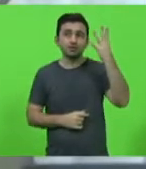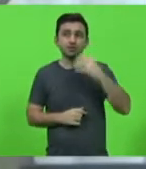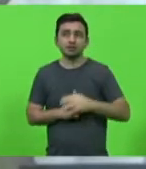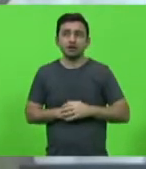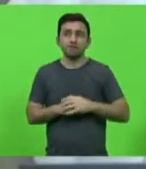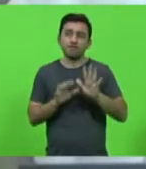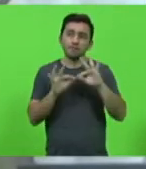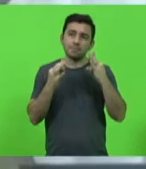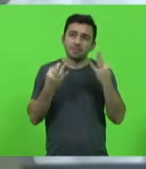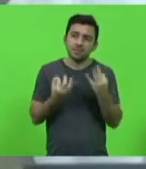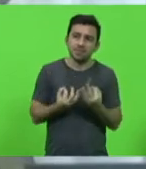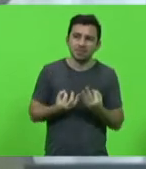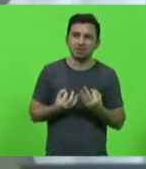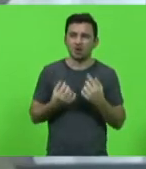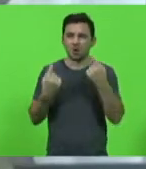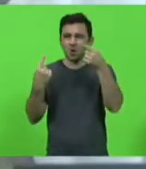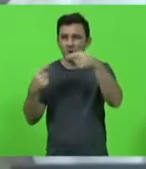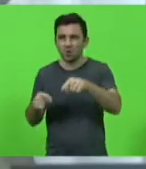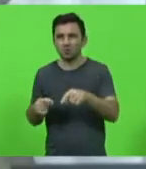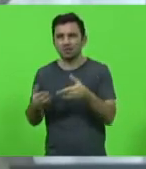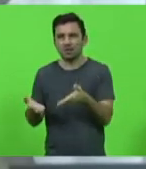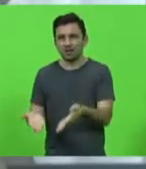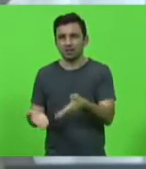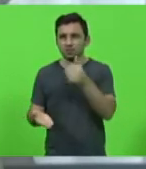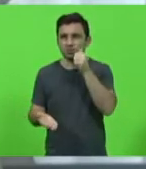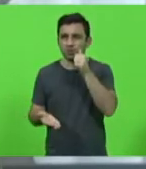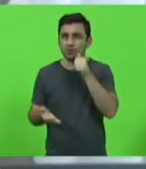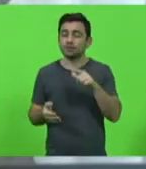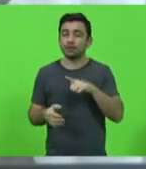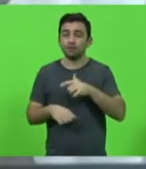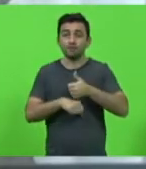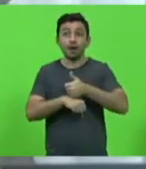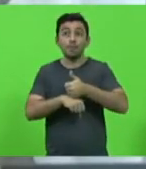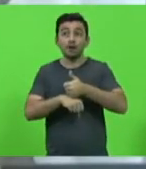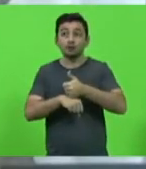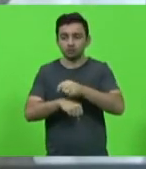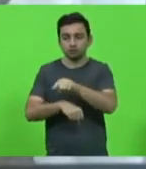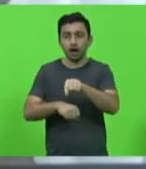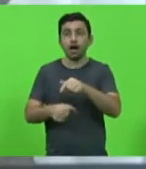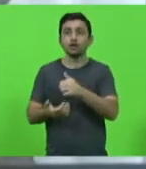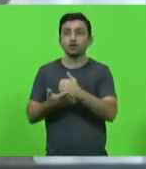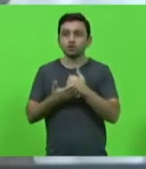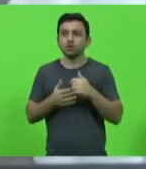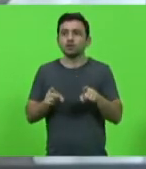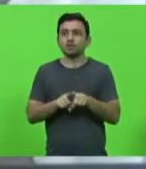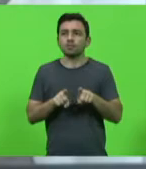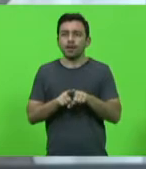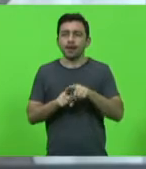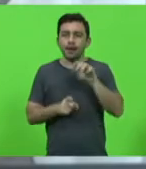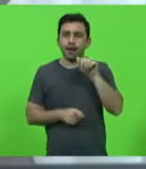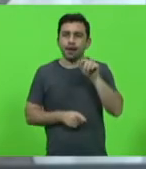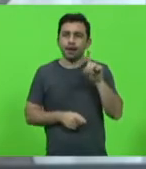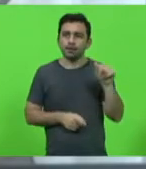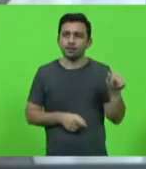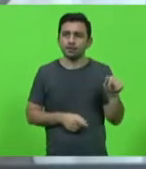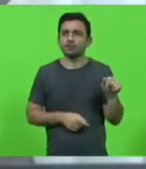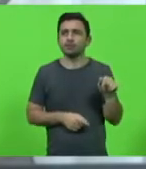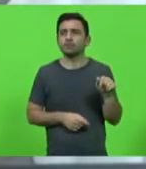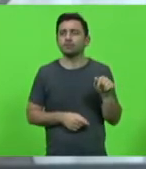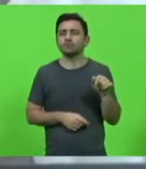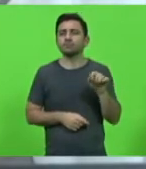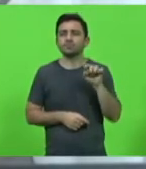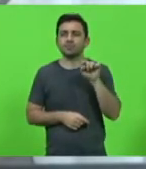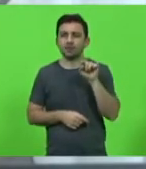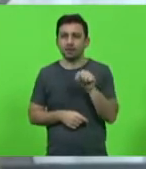familiar contra a mulher por intermédio das farmácias e drogarias, da deputada Ada, que colocou